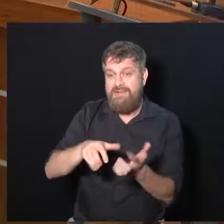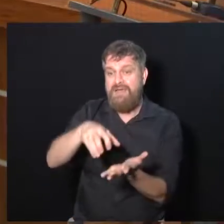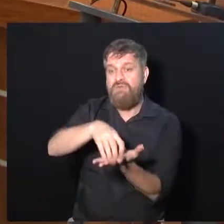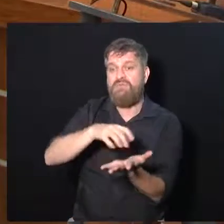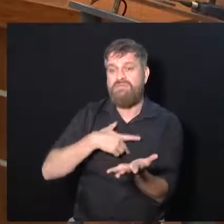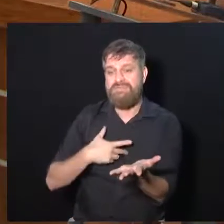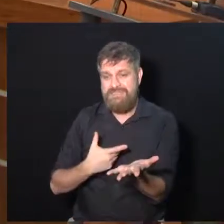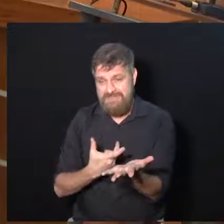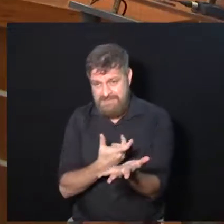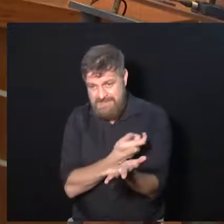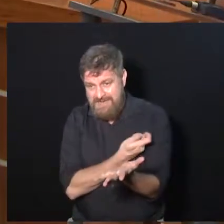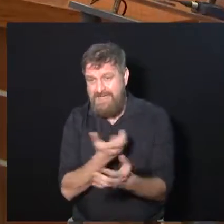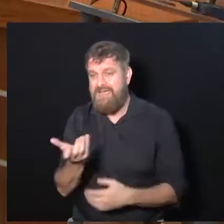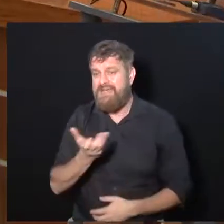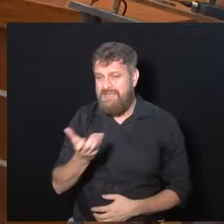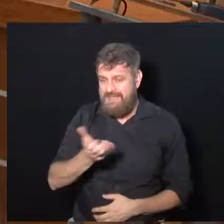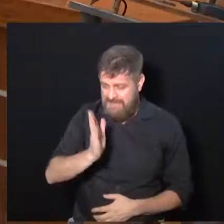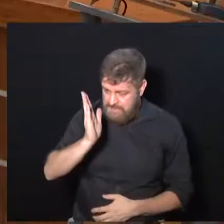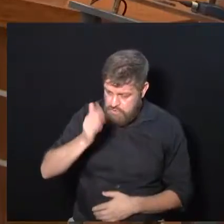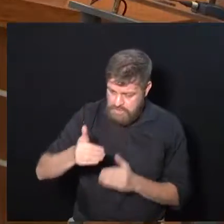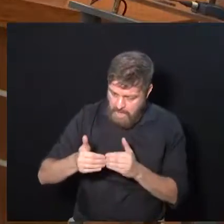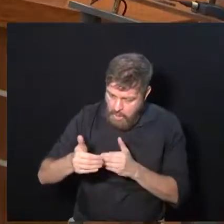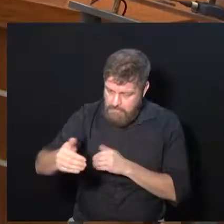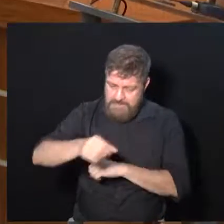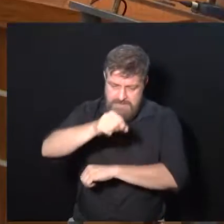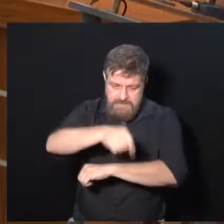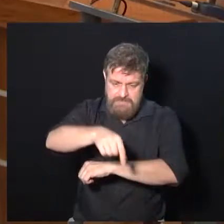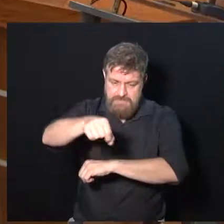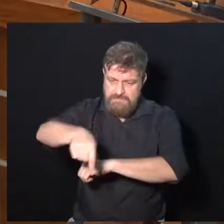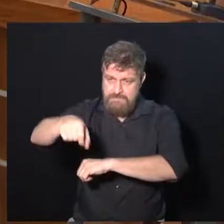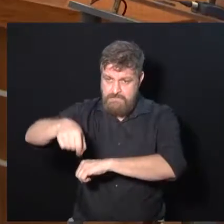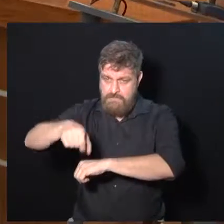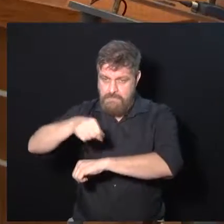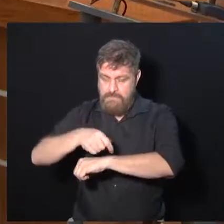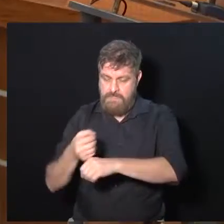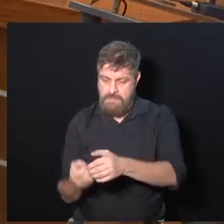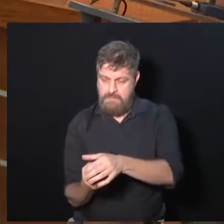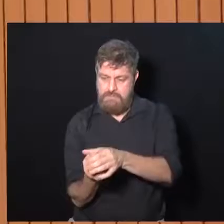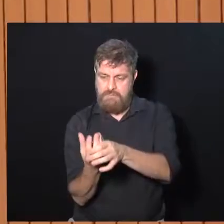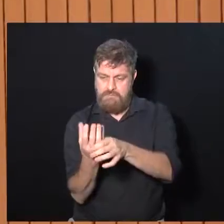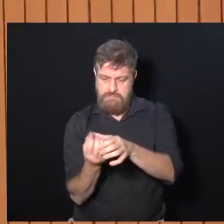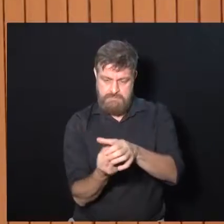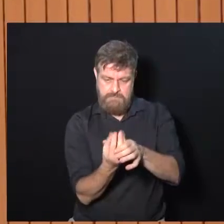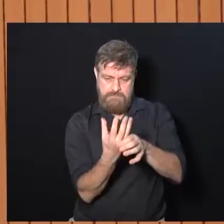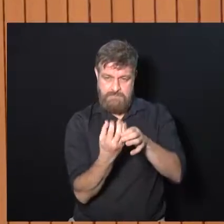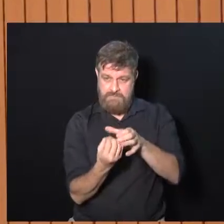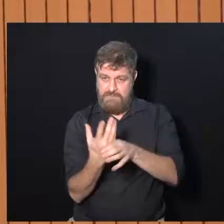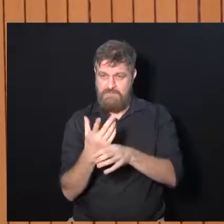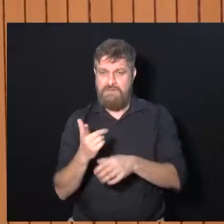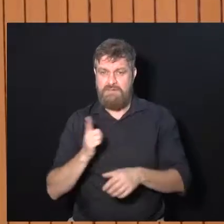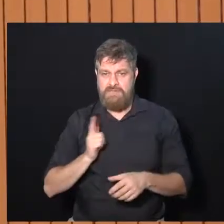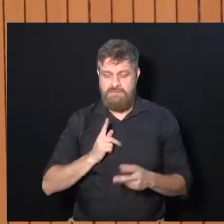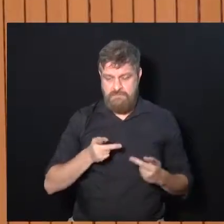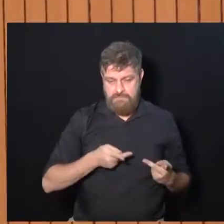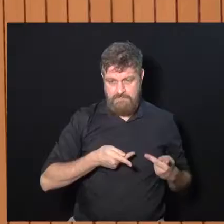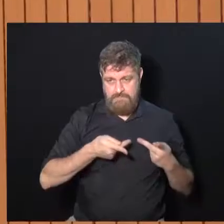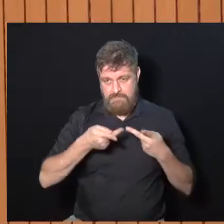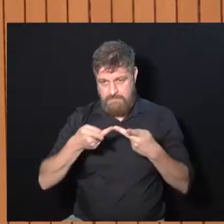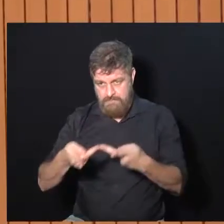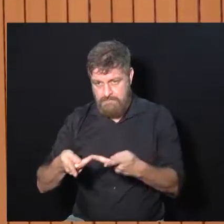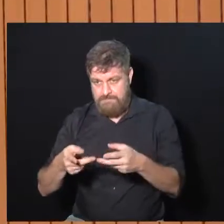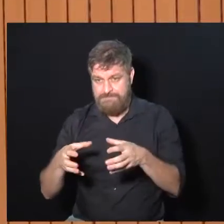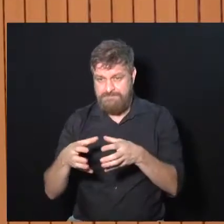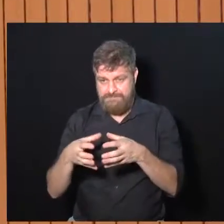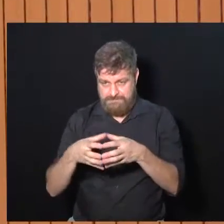que já estavam iniciando a horta ou queriam iniciar a horta. Houve visitas também, né, que esse grupo aí